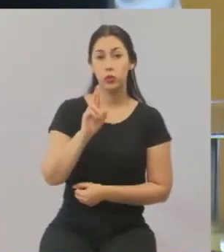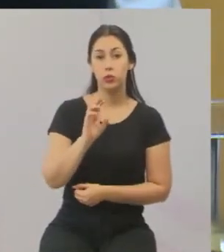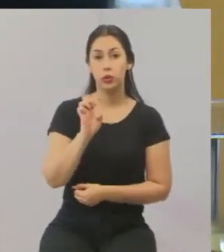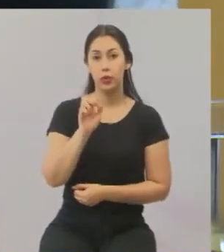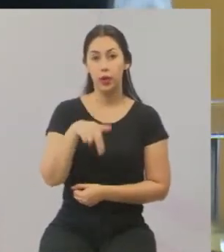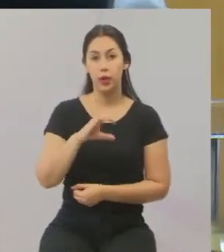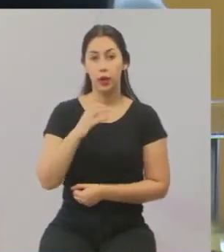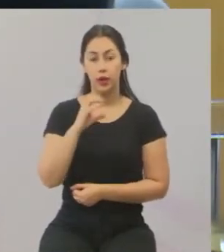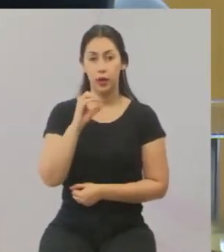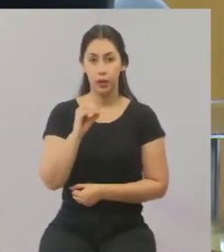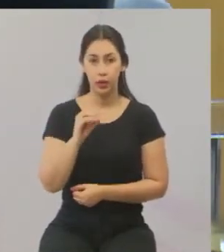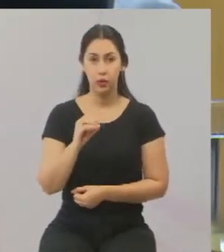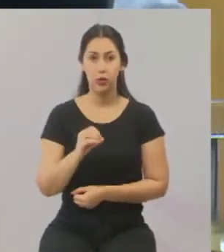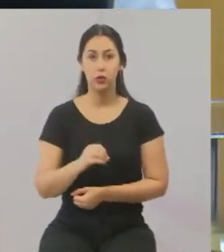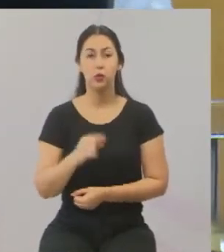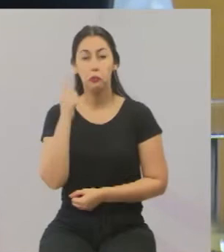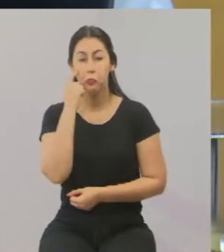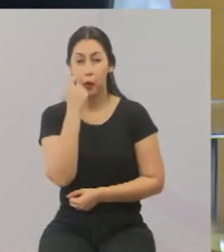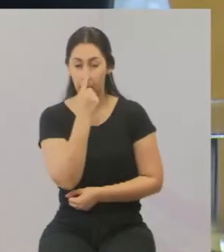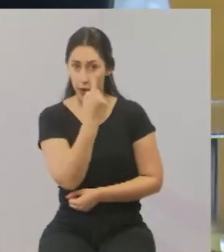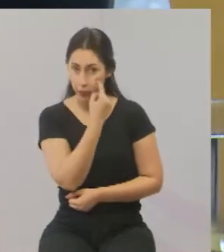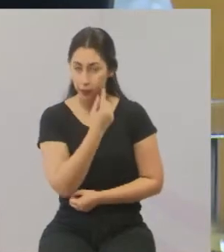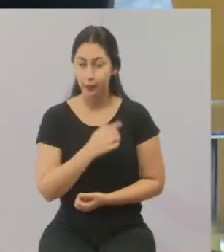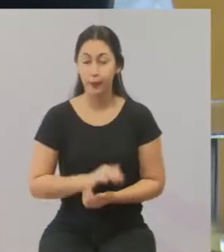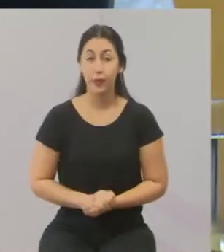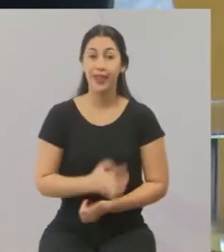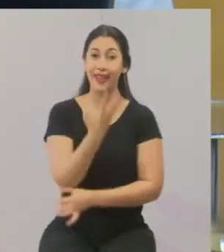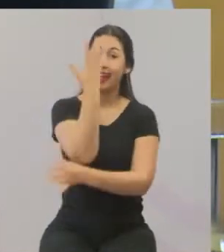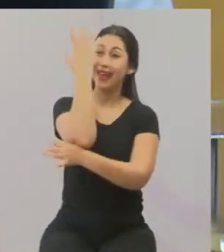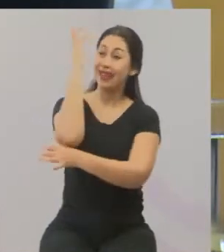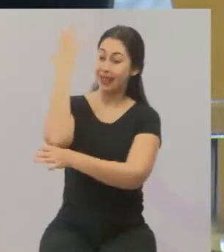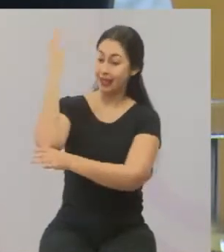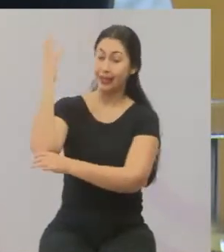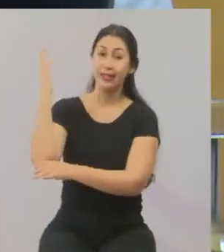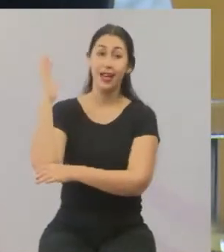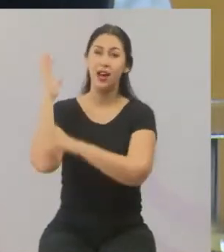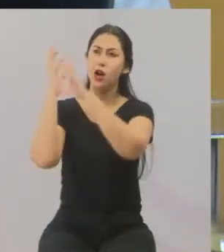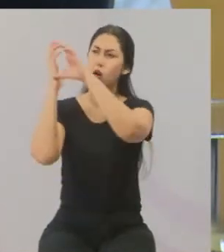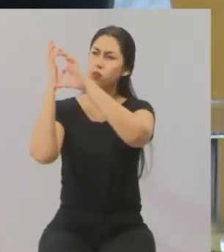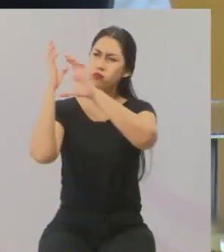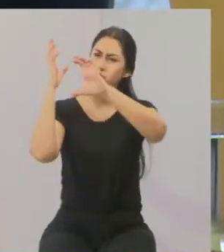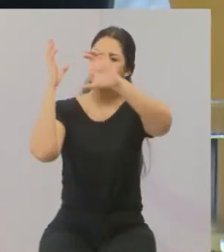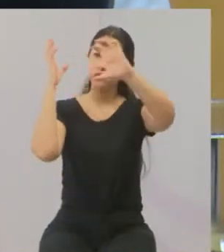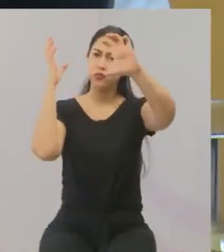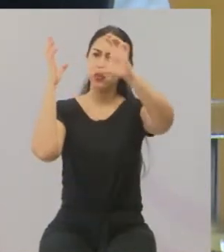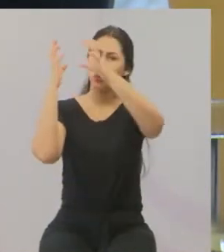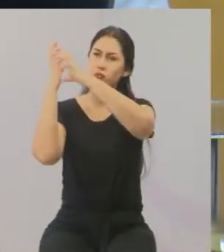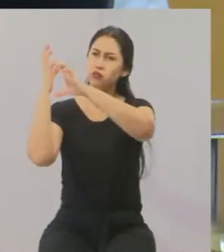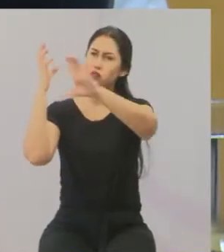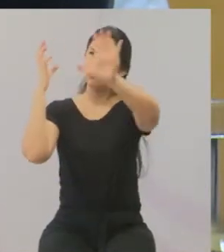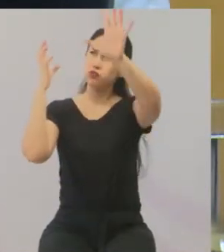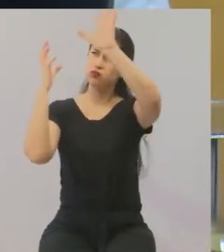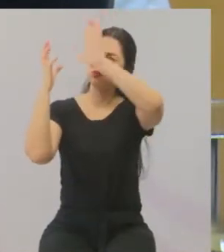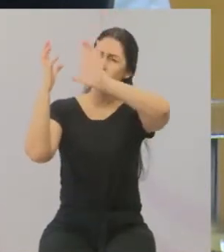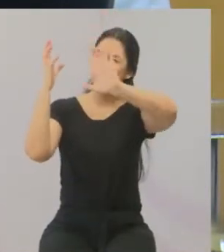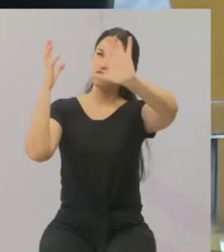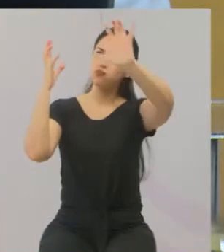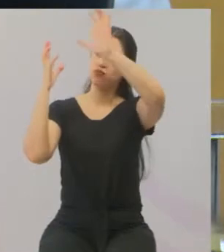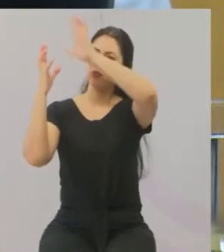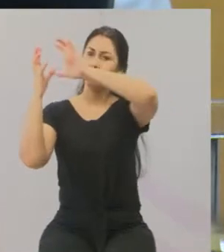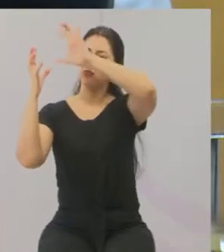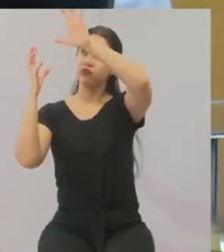do número 1364, no Parque Meia Lua, em Jacareí. As árvores que se encontram com seus galhos muito grandes e sua copa está em contato com a rede